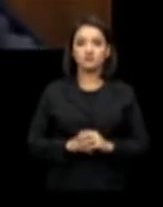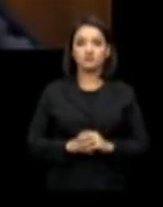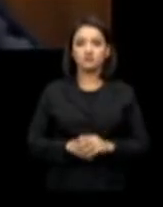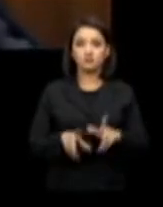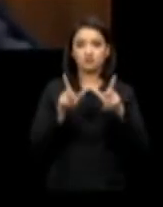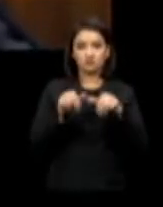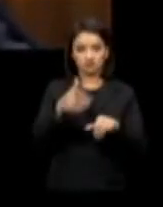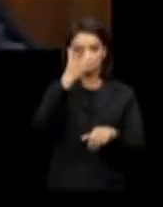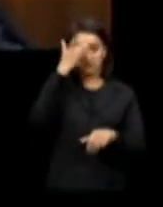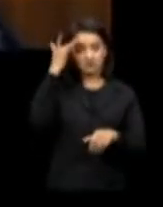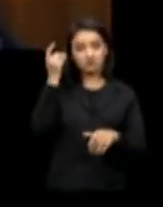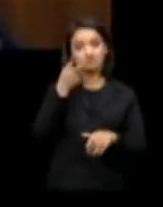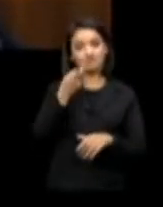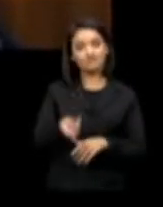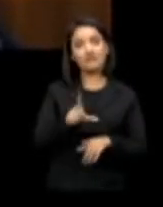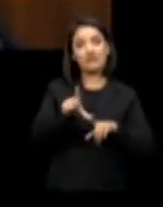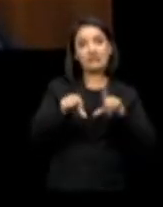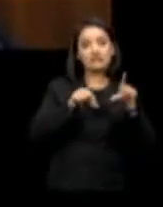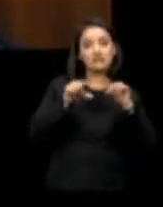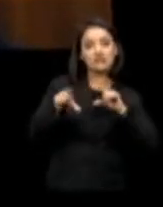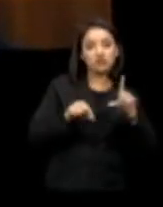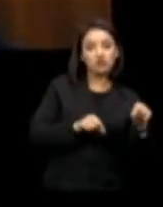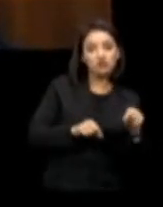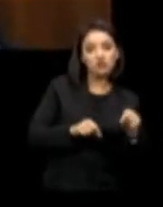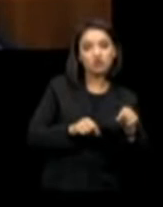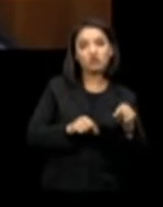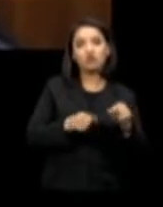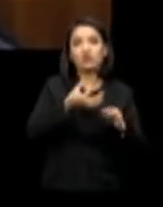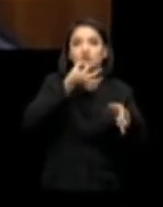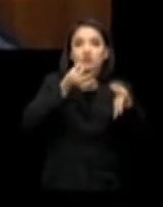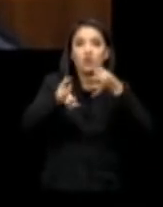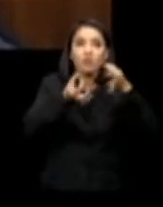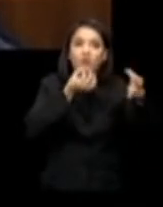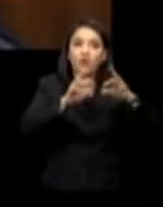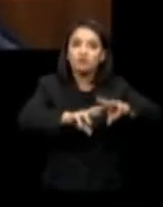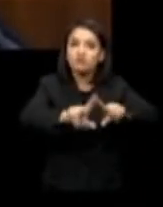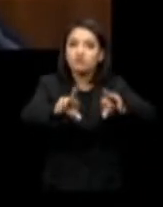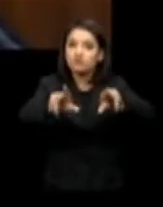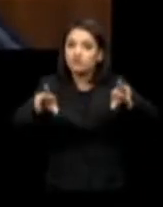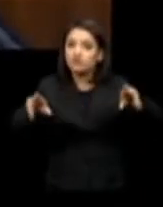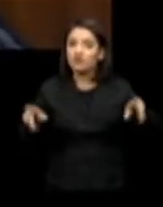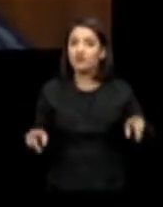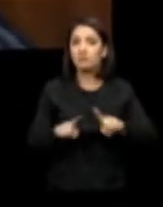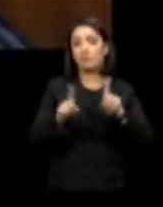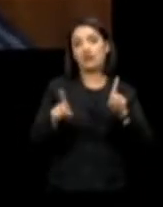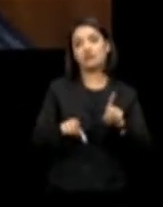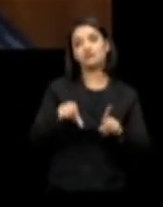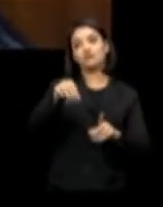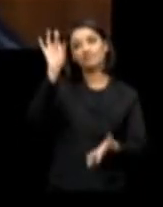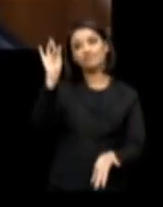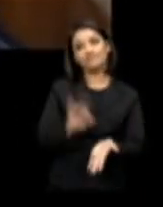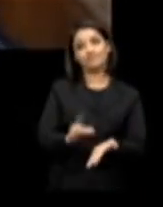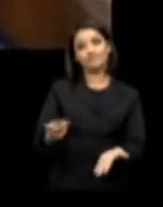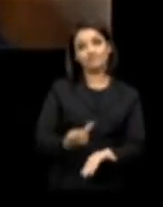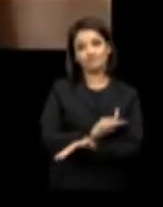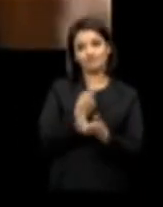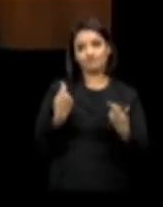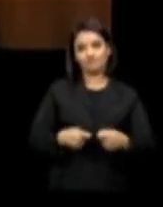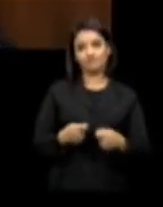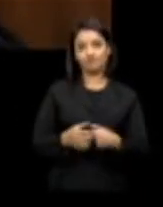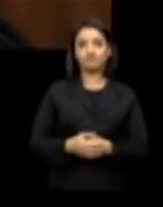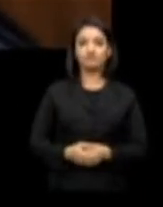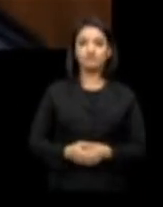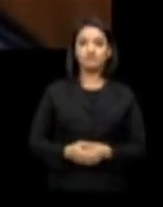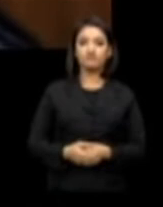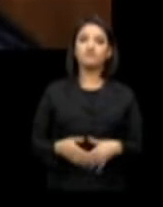autor, essas são escolhas democráticas, que são escolhas reais. Essa visão, a propósito, foi